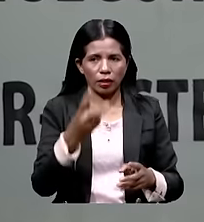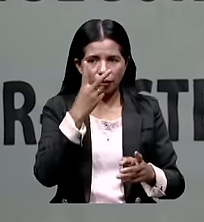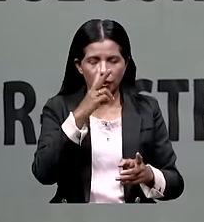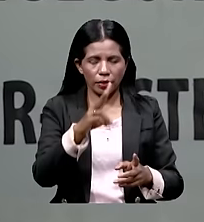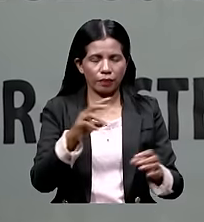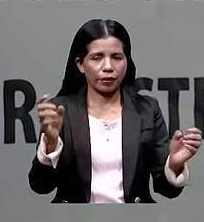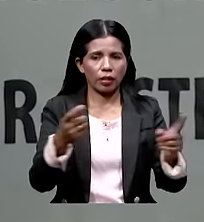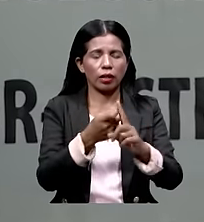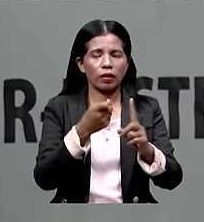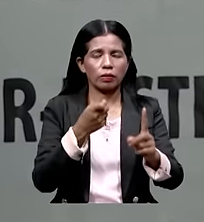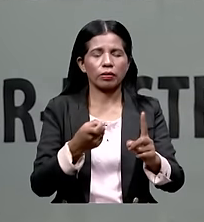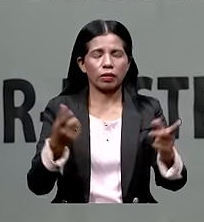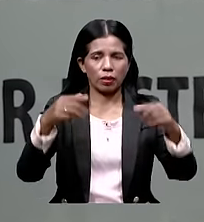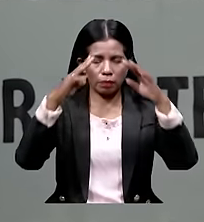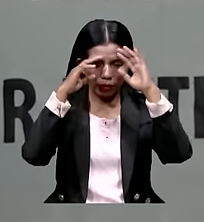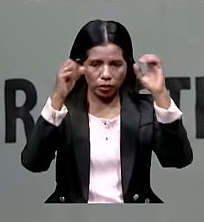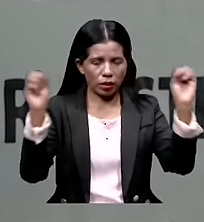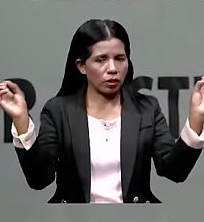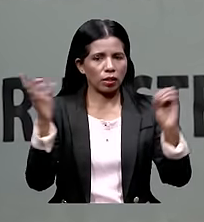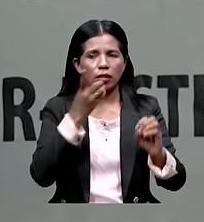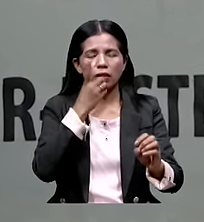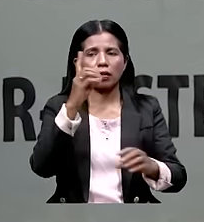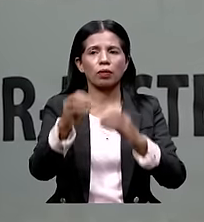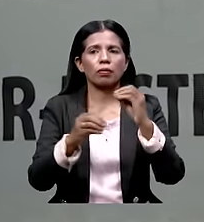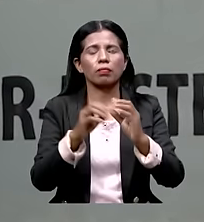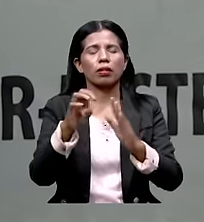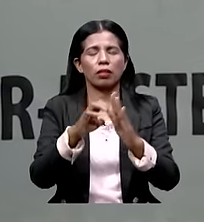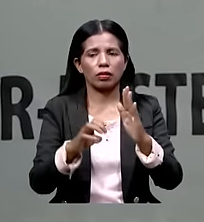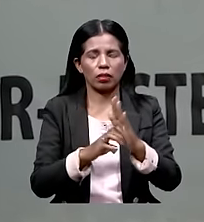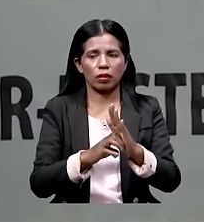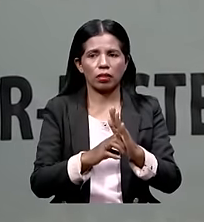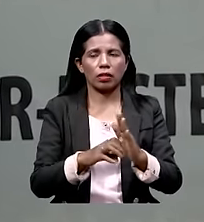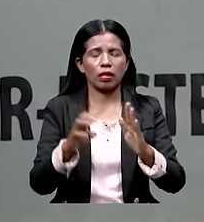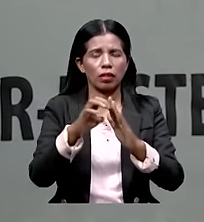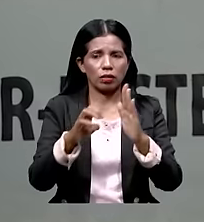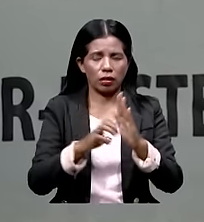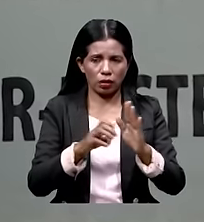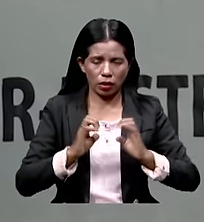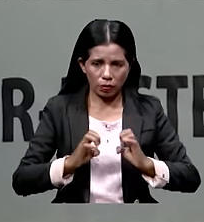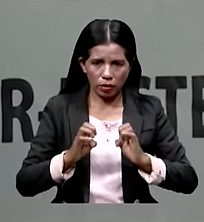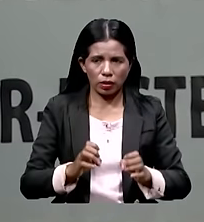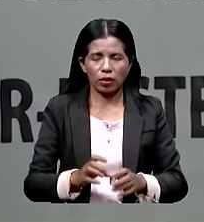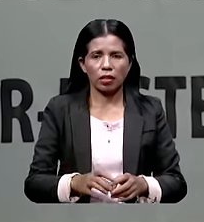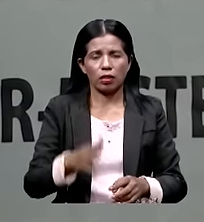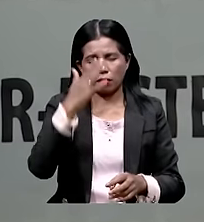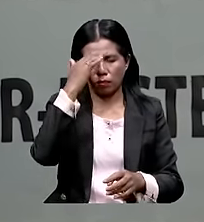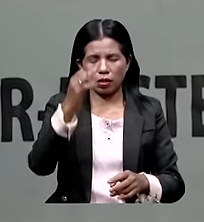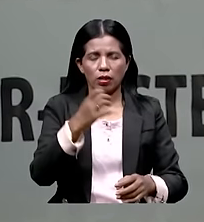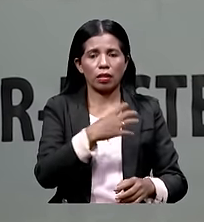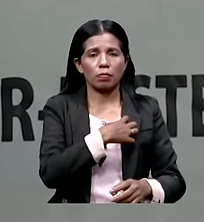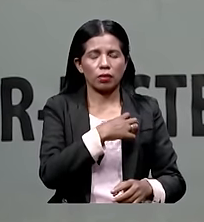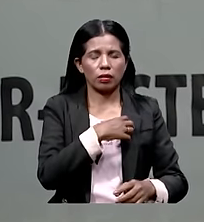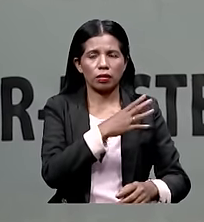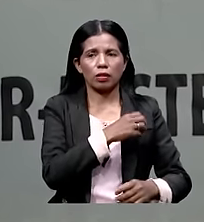la mai hus emergencia presidente la declara komando kono ba estado de situ estado emergencia nu sama ka militar ho polisia ten kiria fale